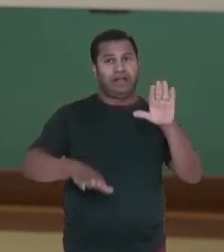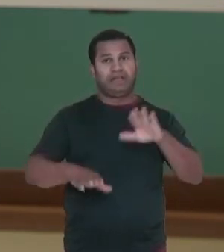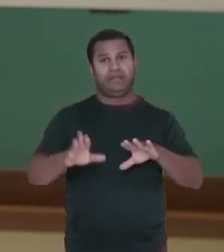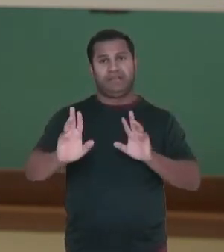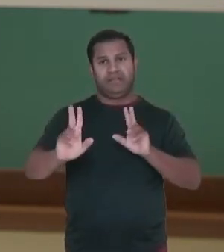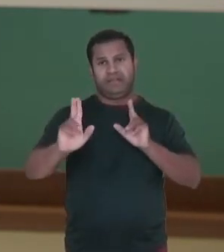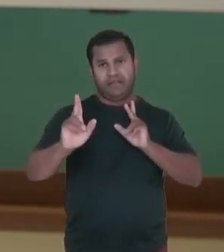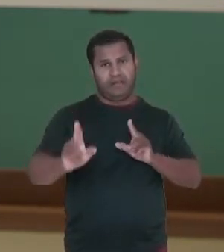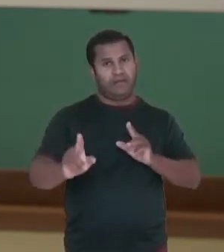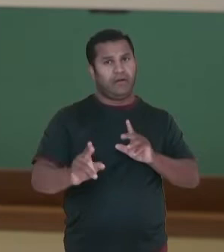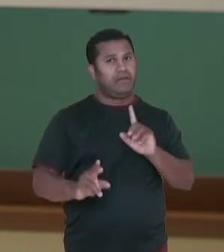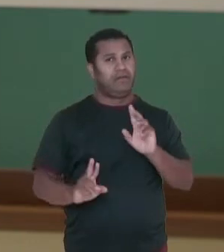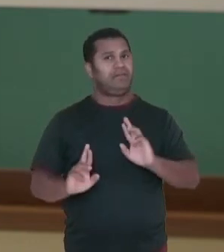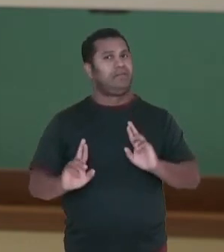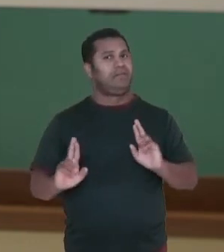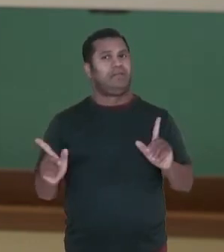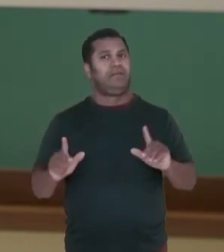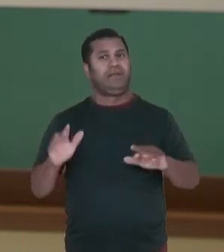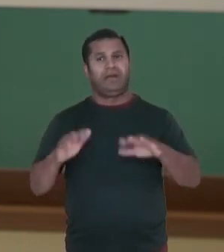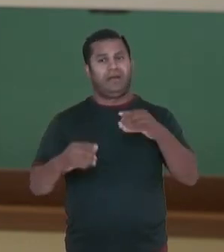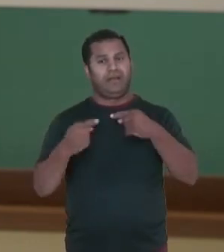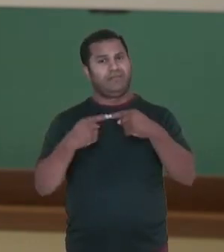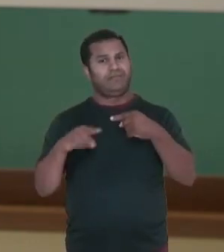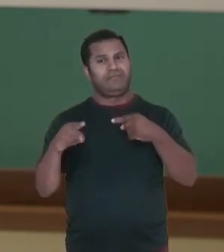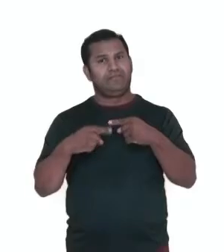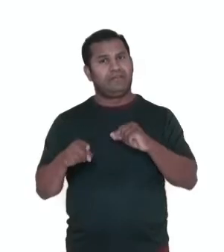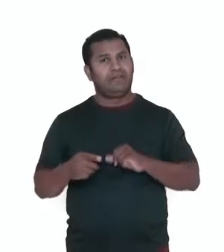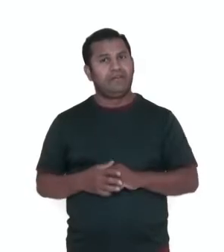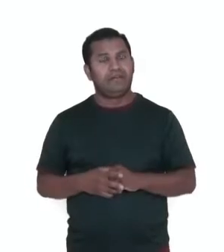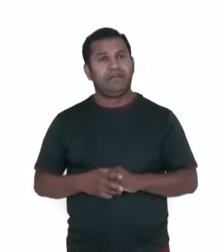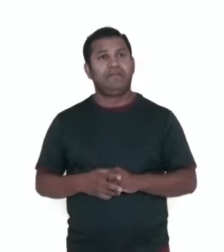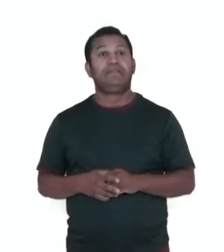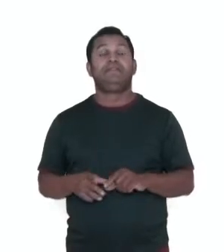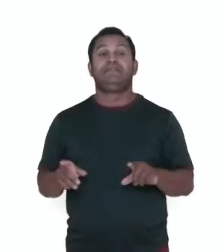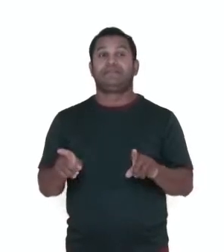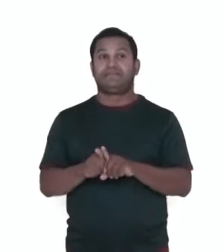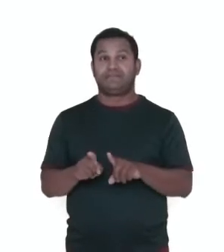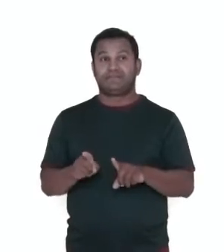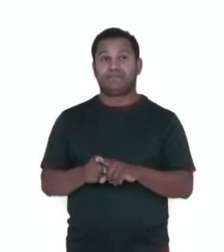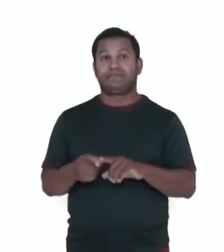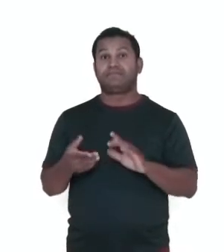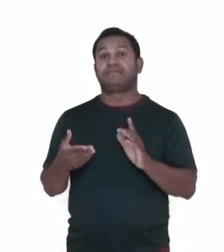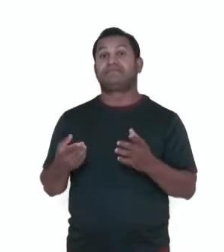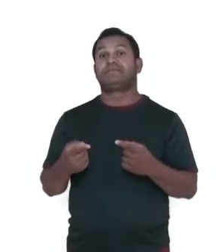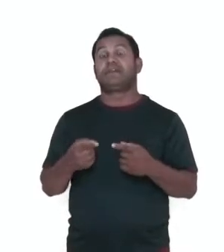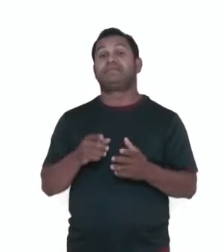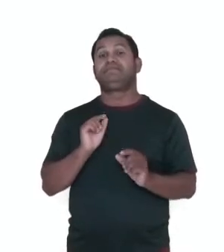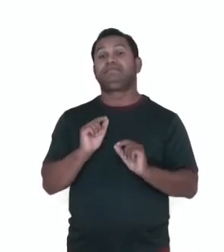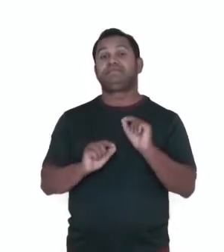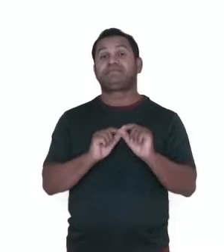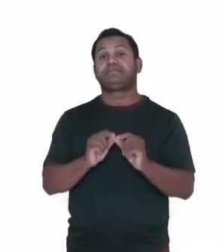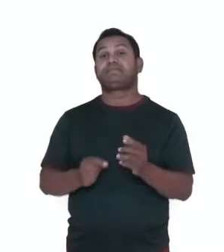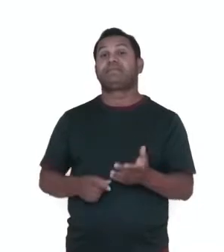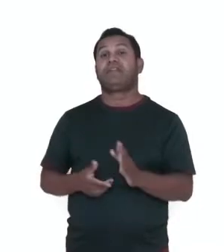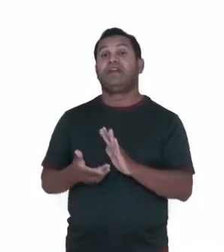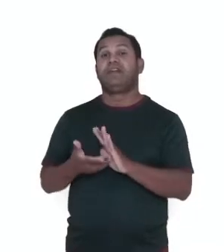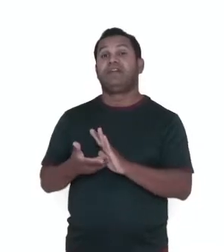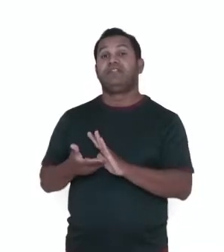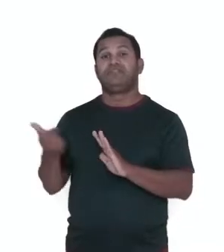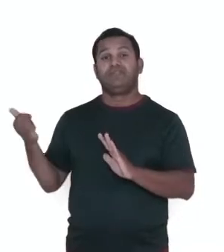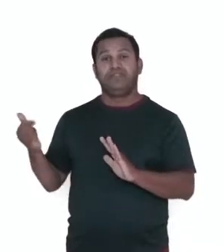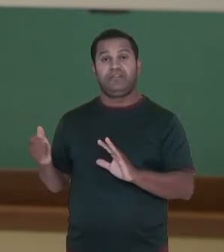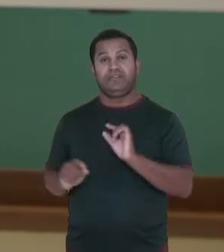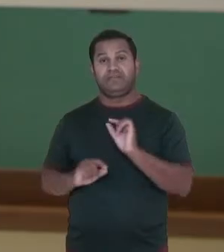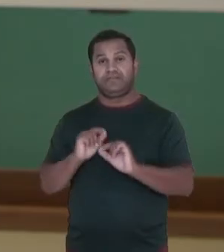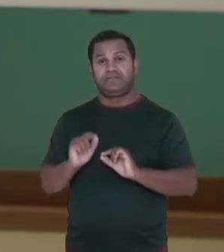E tem a eugenia negativa. E eliminação de indivíduos inadequados para que eles não tenham filhos. Então,